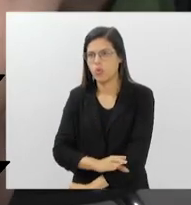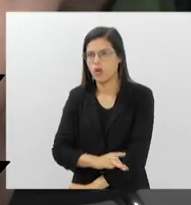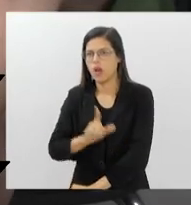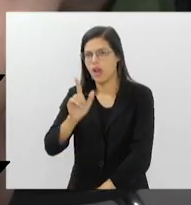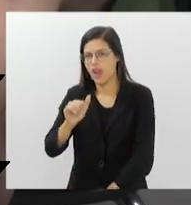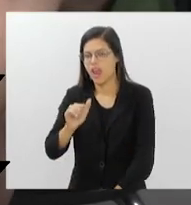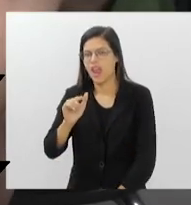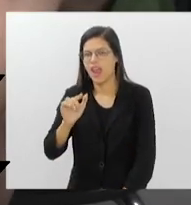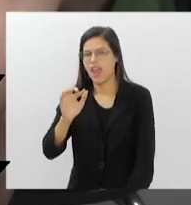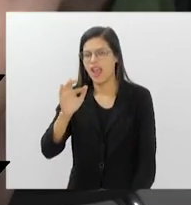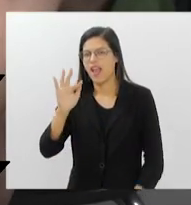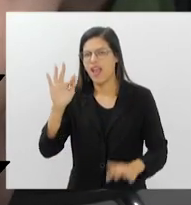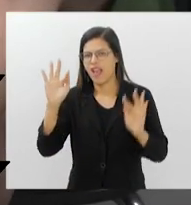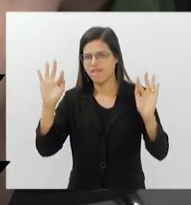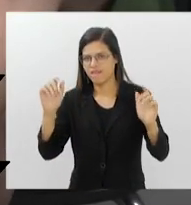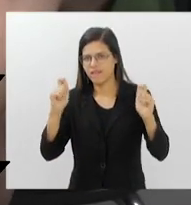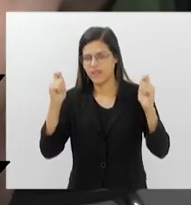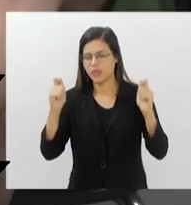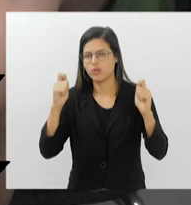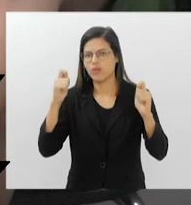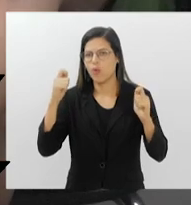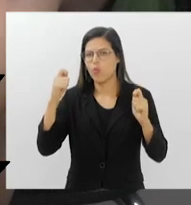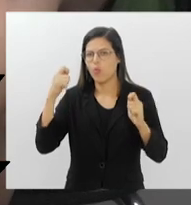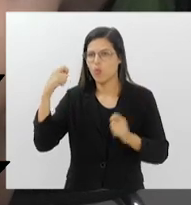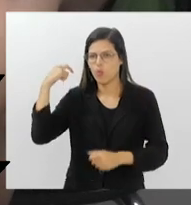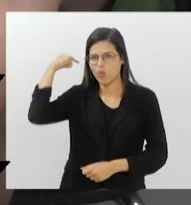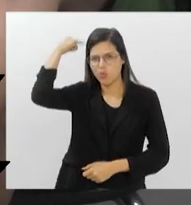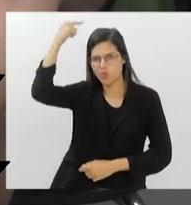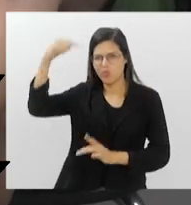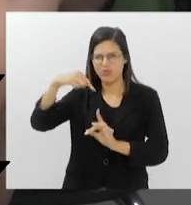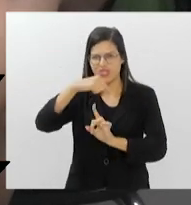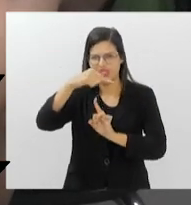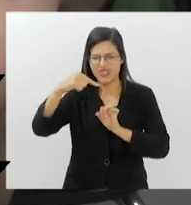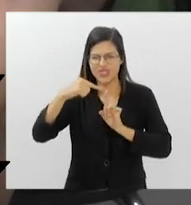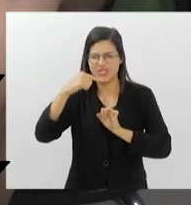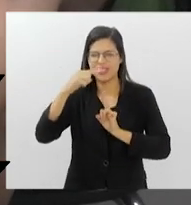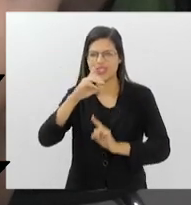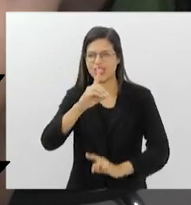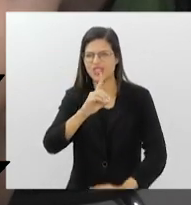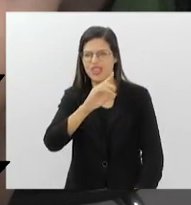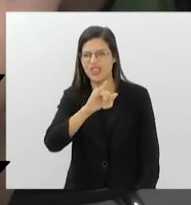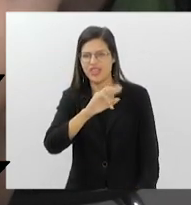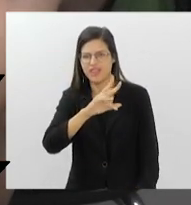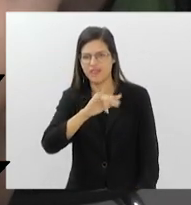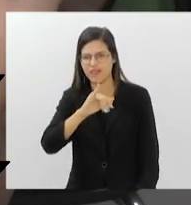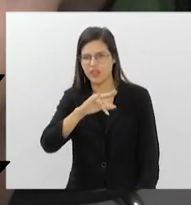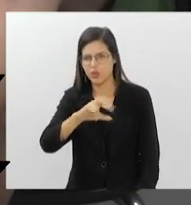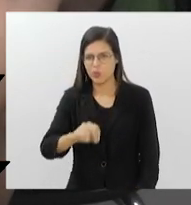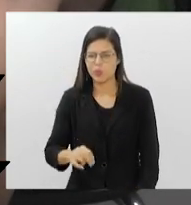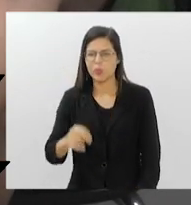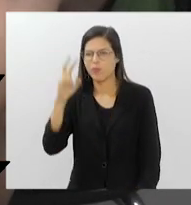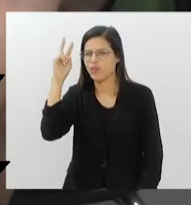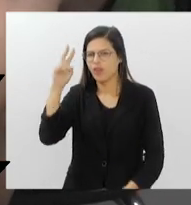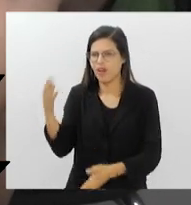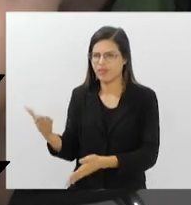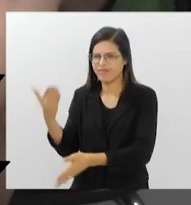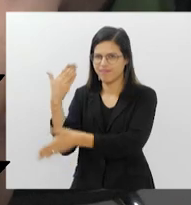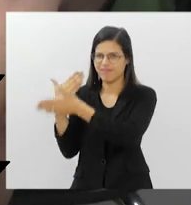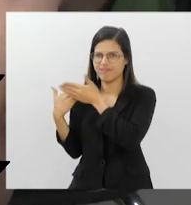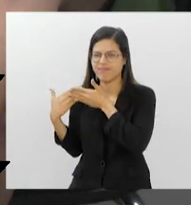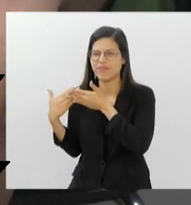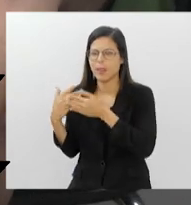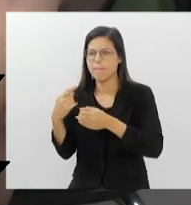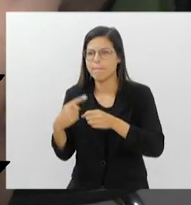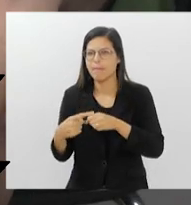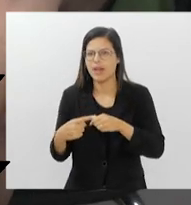do divino eu me lembro ainda menino que lá no meu bairro de do Engenho de